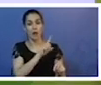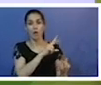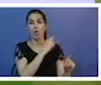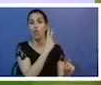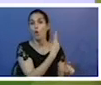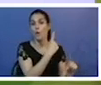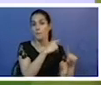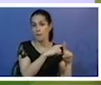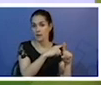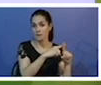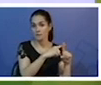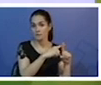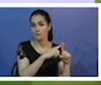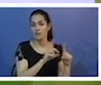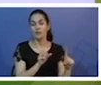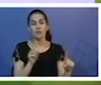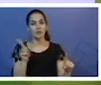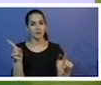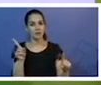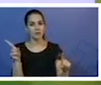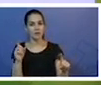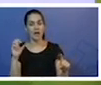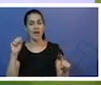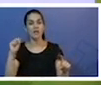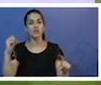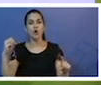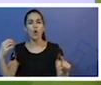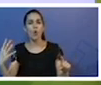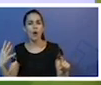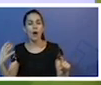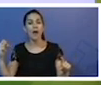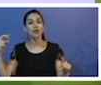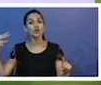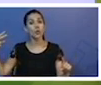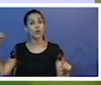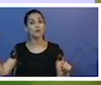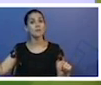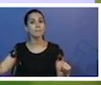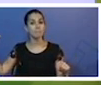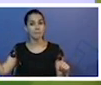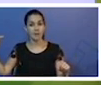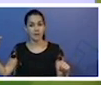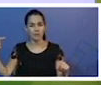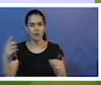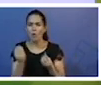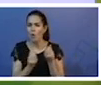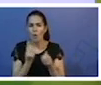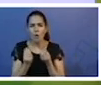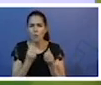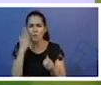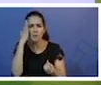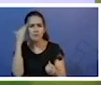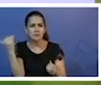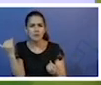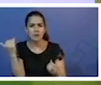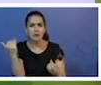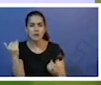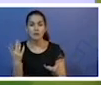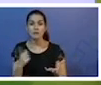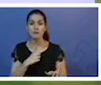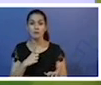2+. No caso do sulfato, que é o SO4, é o 2-. Mas como que a gente sabe a carga que ele